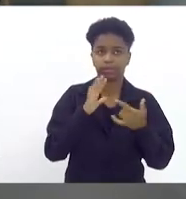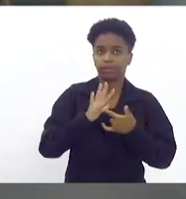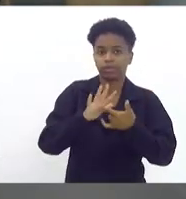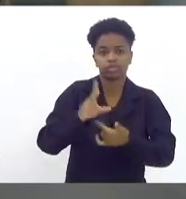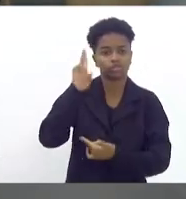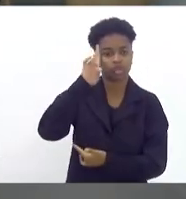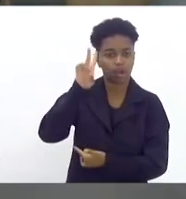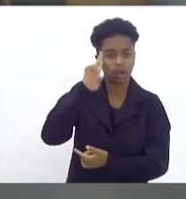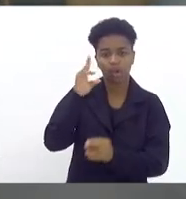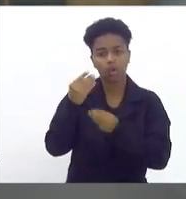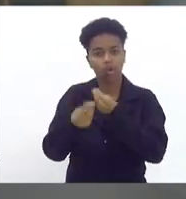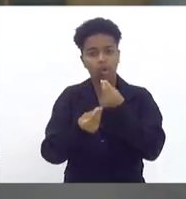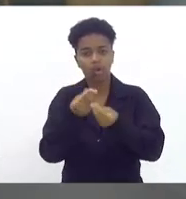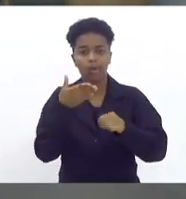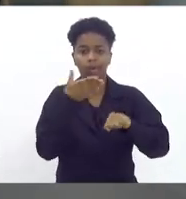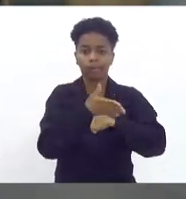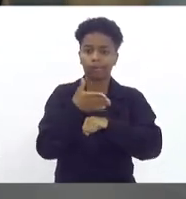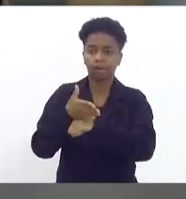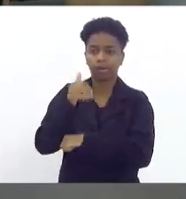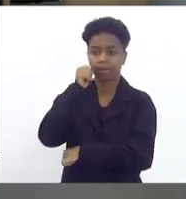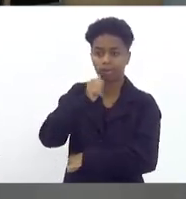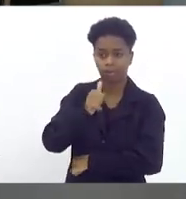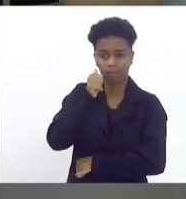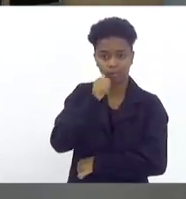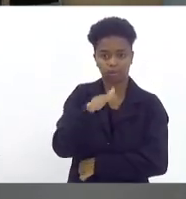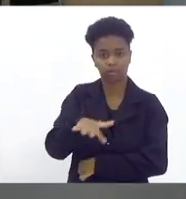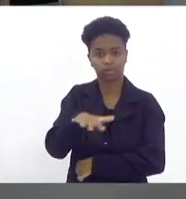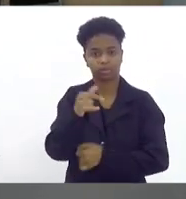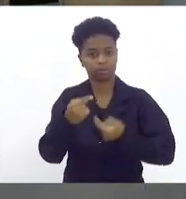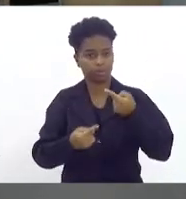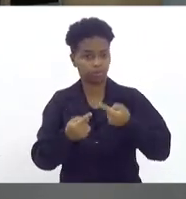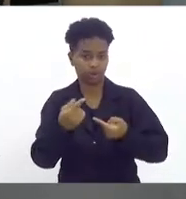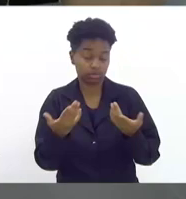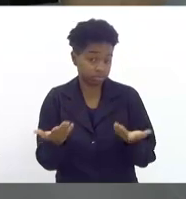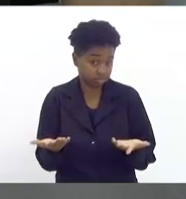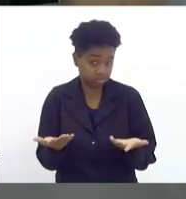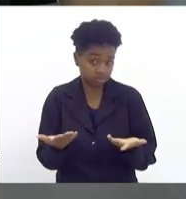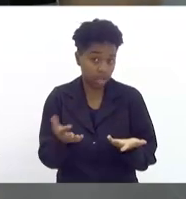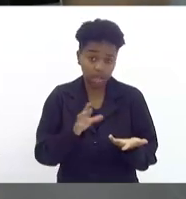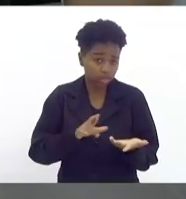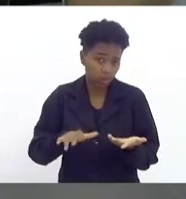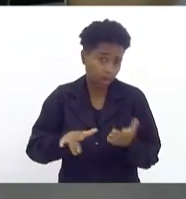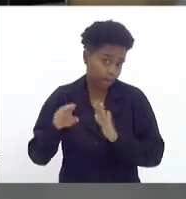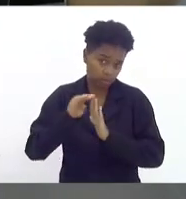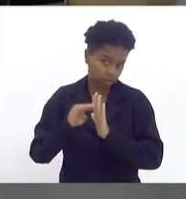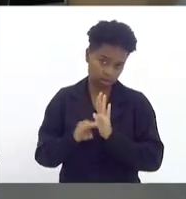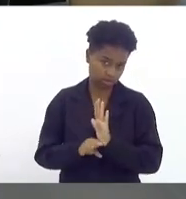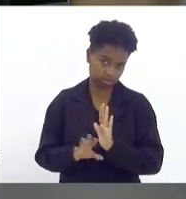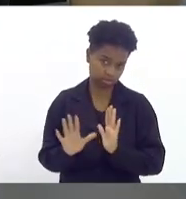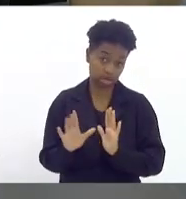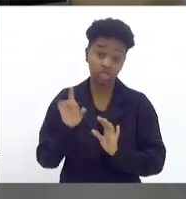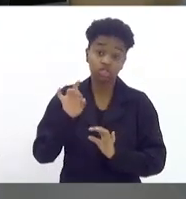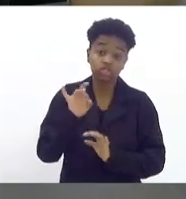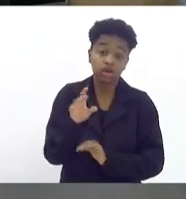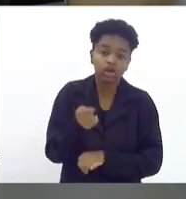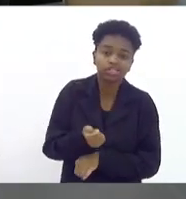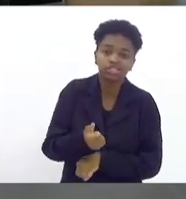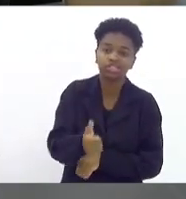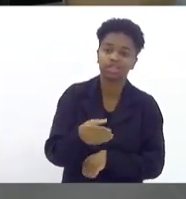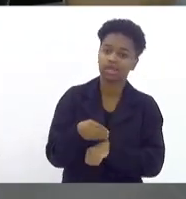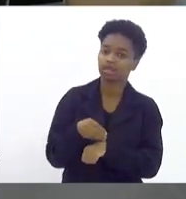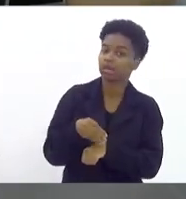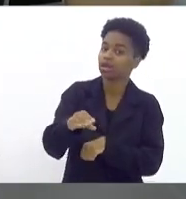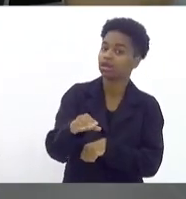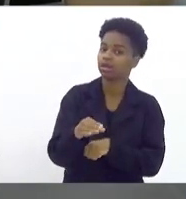a participação das mulheres no, na política, etc. Isso não chega a ser exatamente um programa, é uma recomendação que